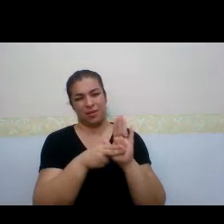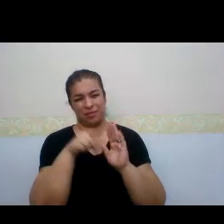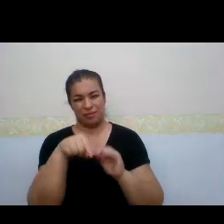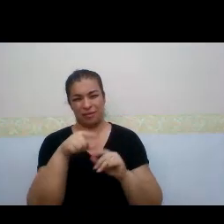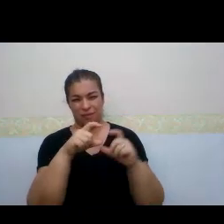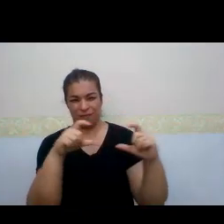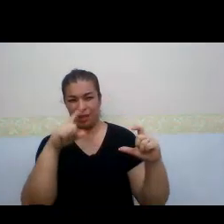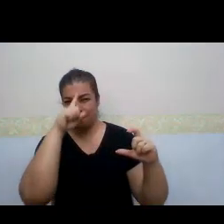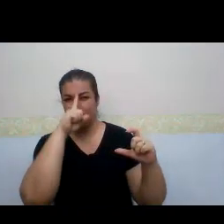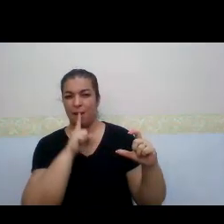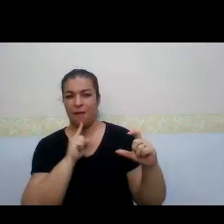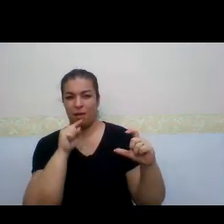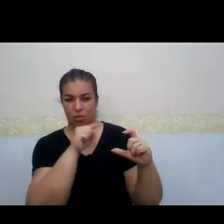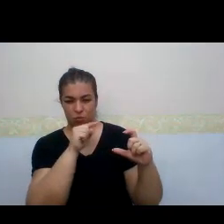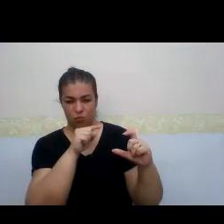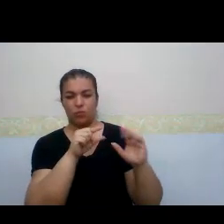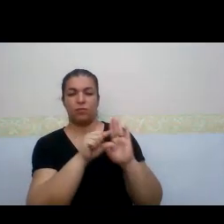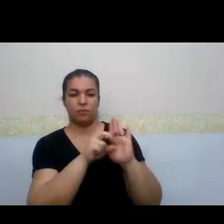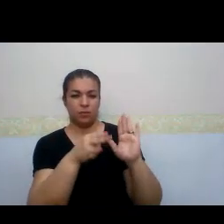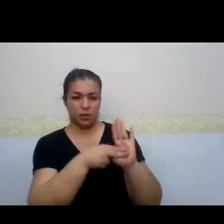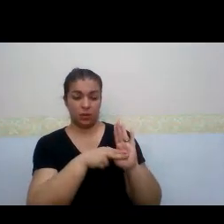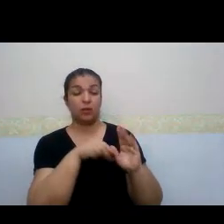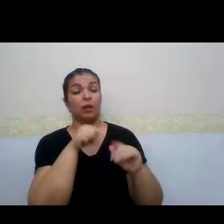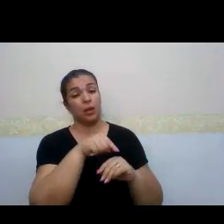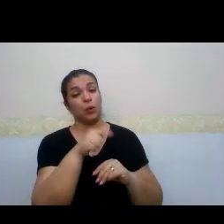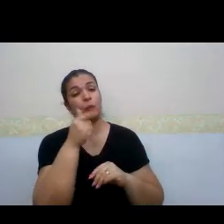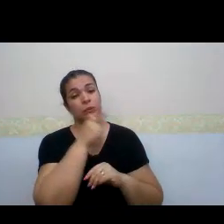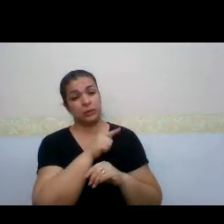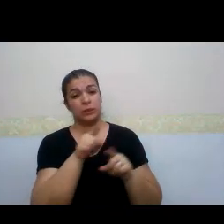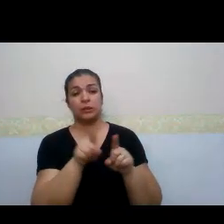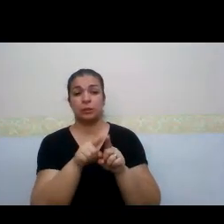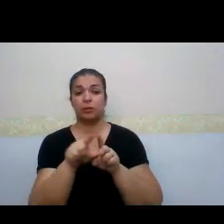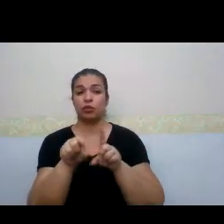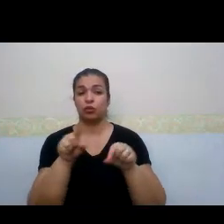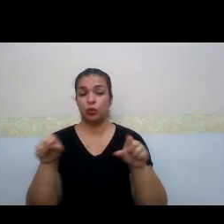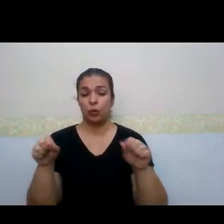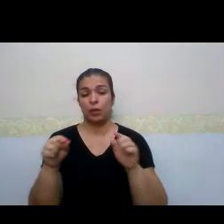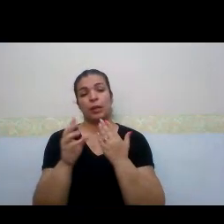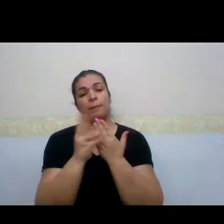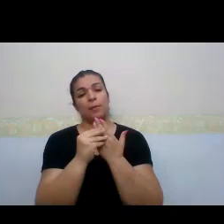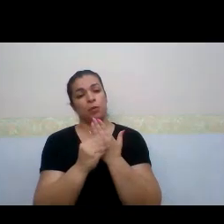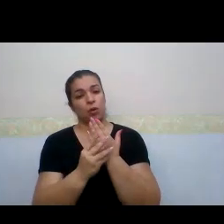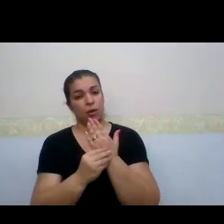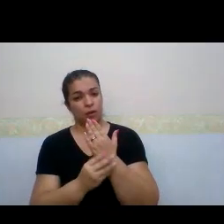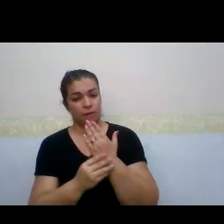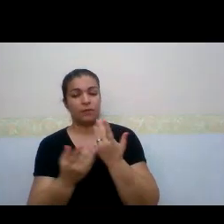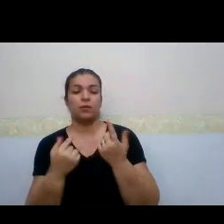parte amarela, e consegui separar bibliografias, referências bibliográficas